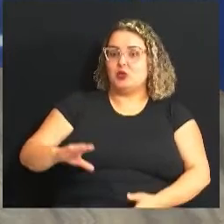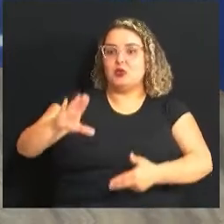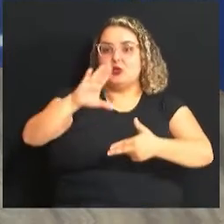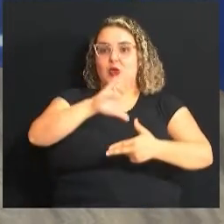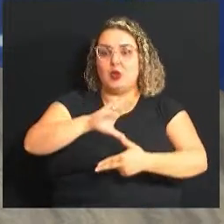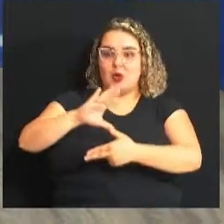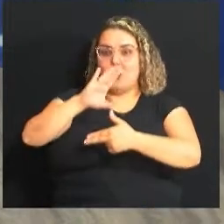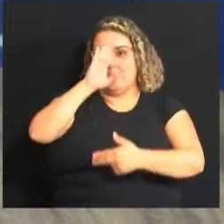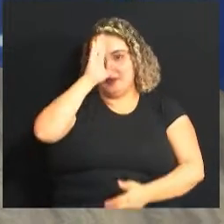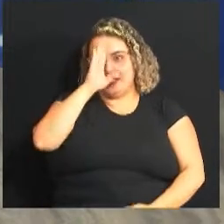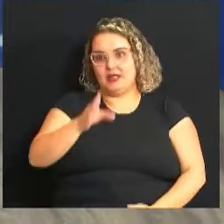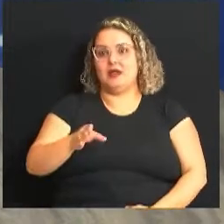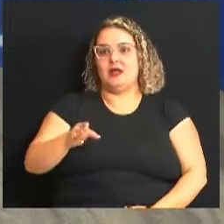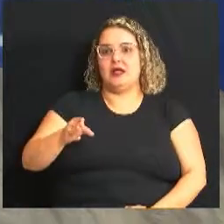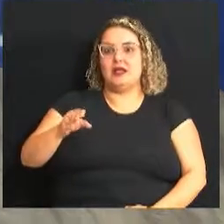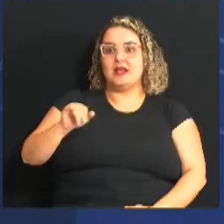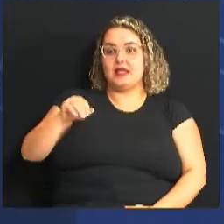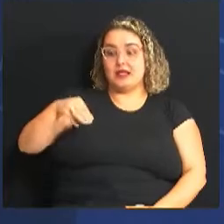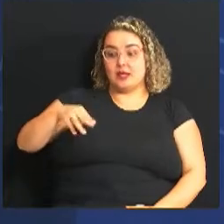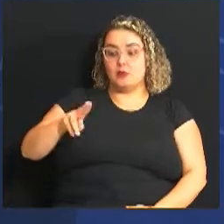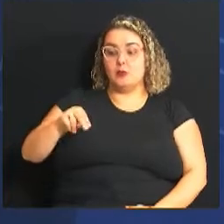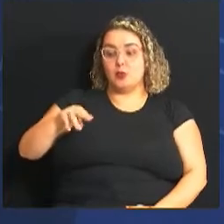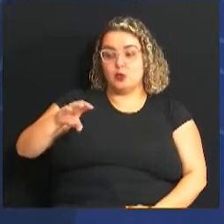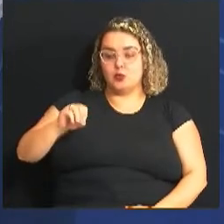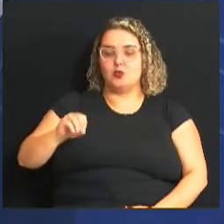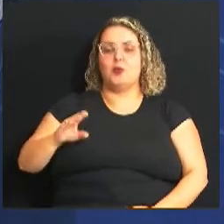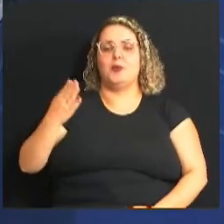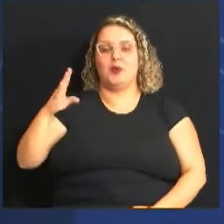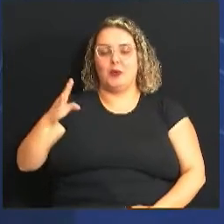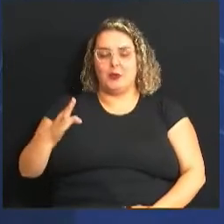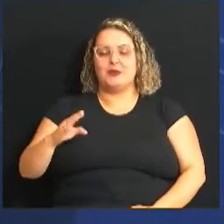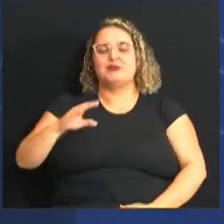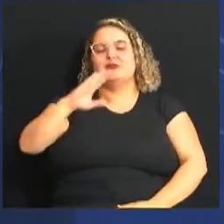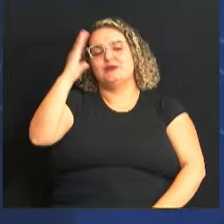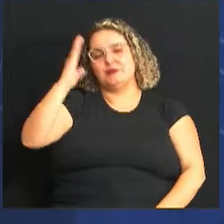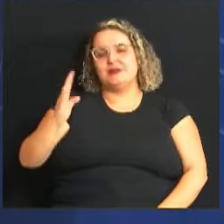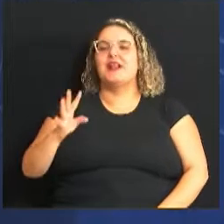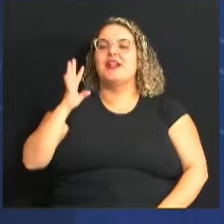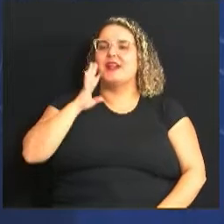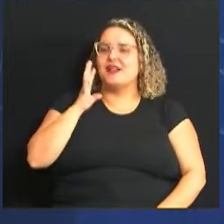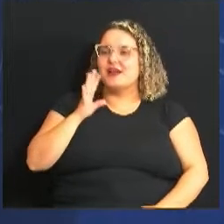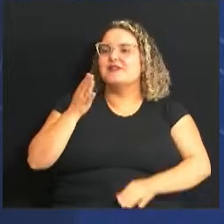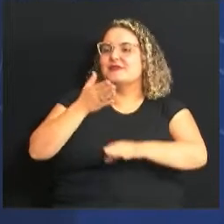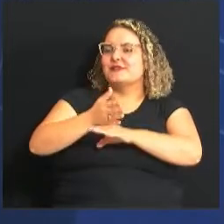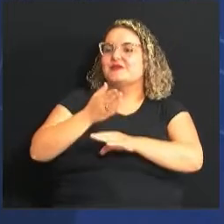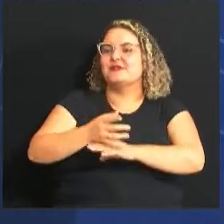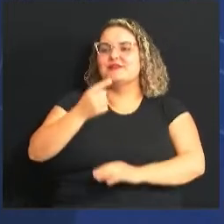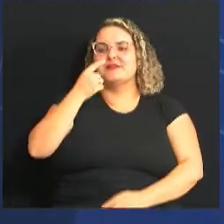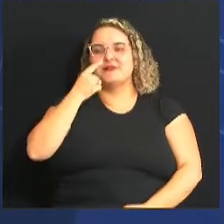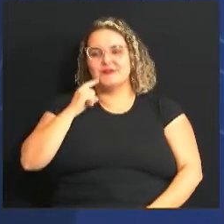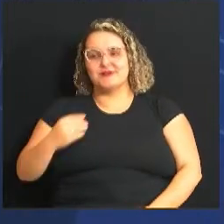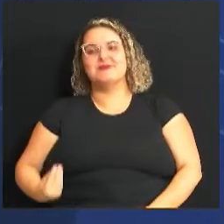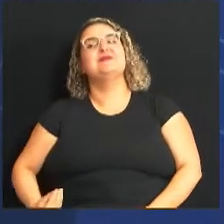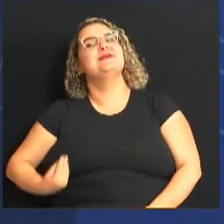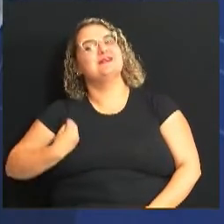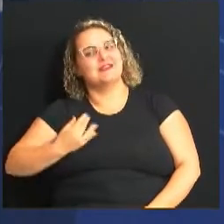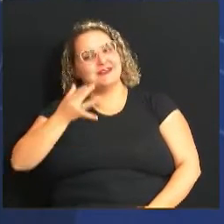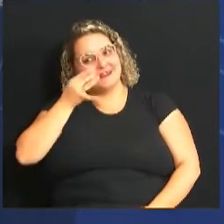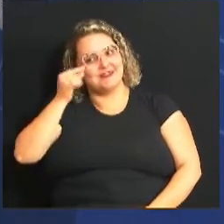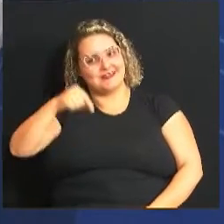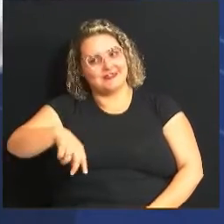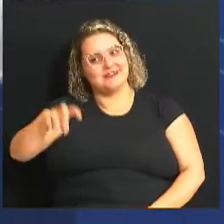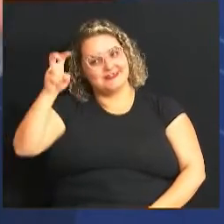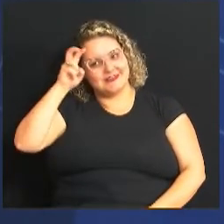produtor de imunobiológicos do Brasil. Então, muito bacana essa participação da Viviane Novaes ao vivo nesta quinta-feira